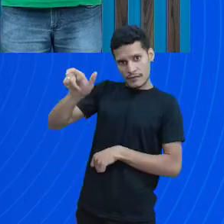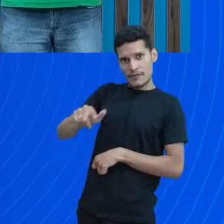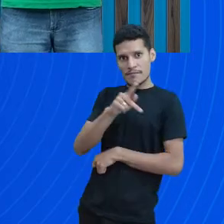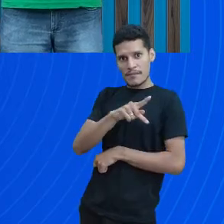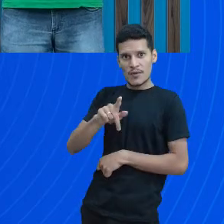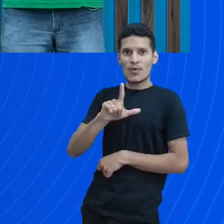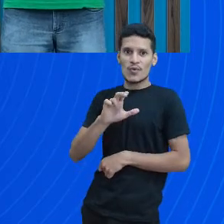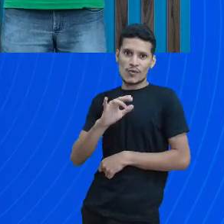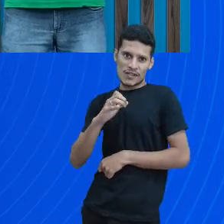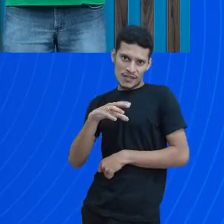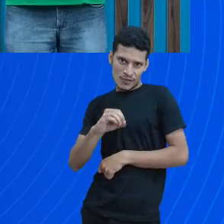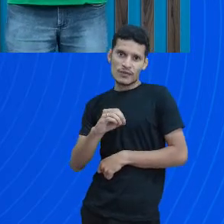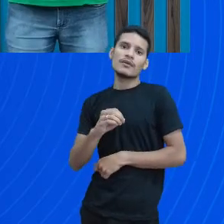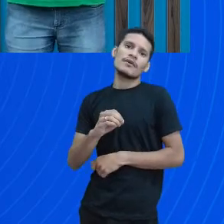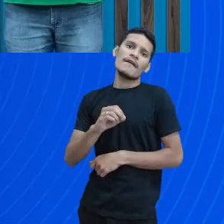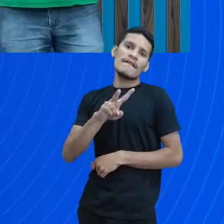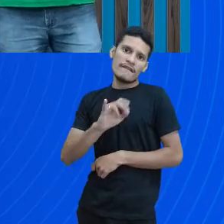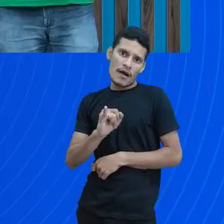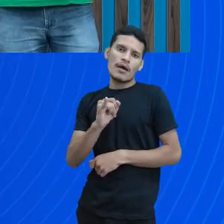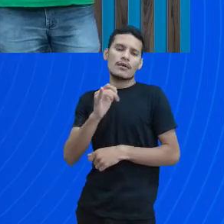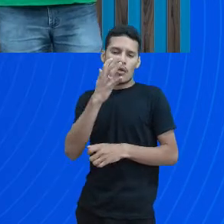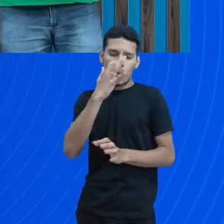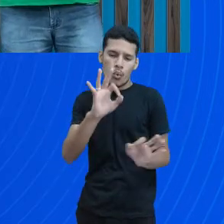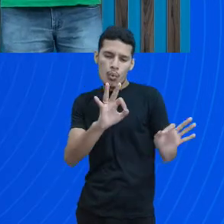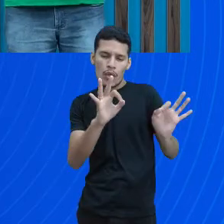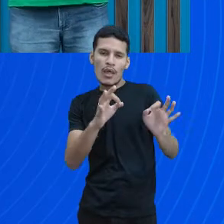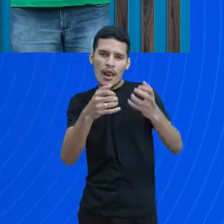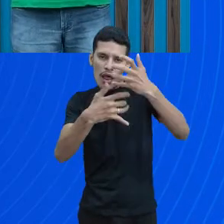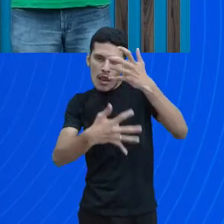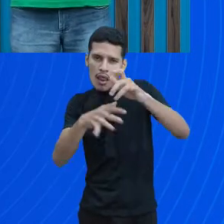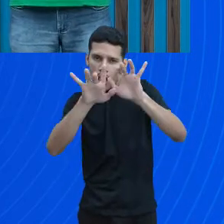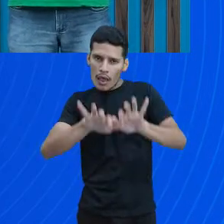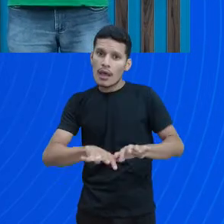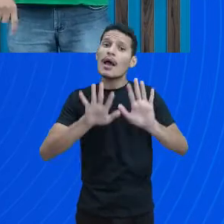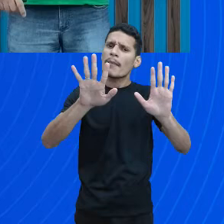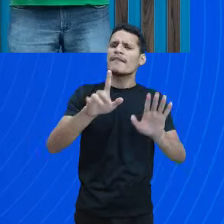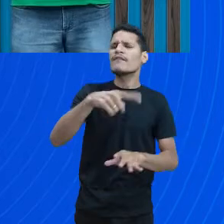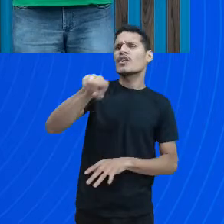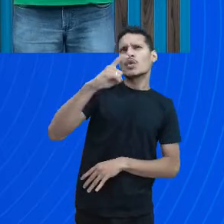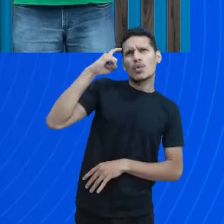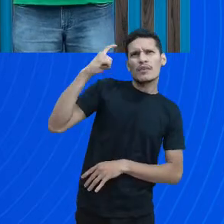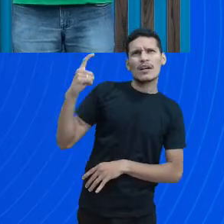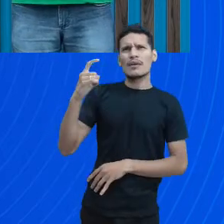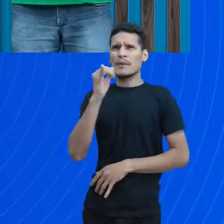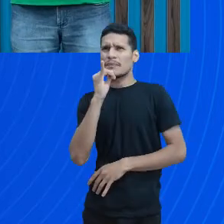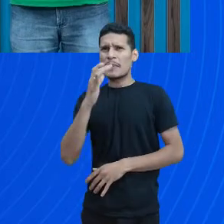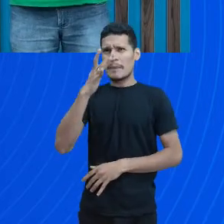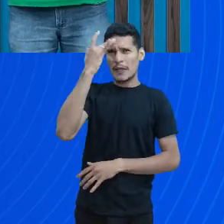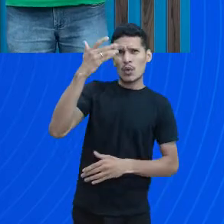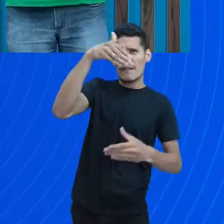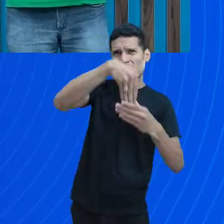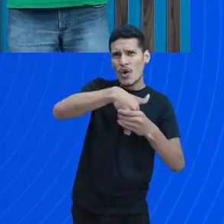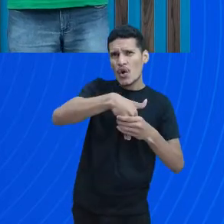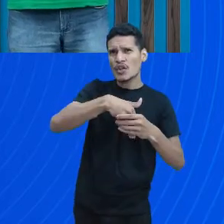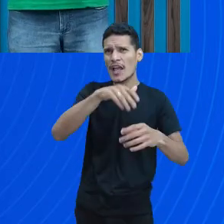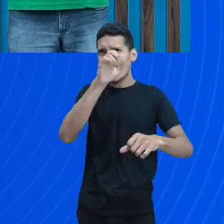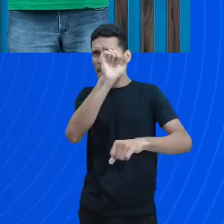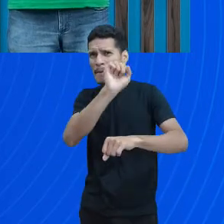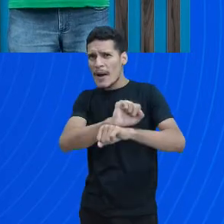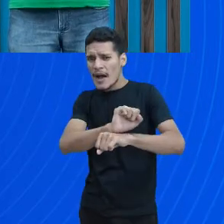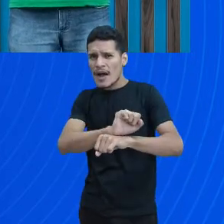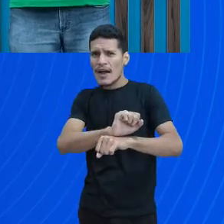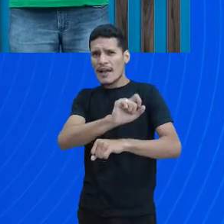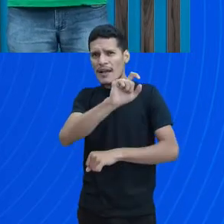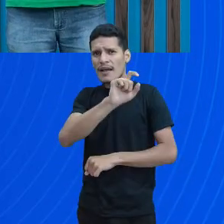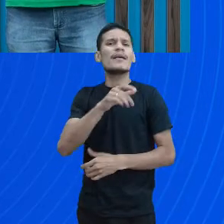nossas questões. Gente, ó, aí vocês podem se perguntar assim, professor, então quer dizer que o regime impediu as pessoas de votarem, de escolher seus representantes, de